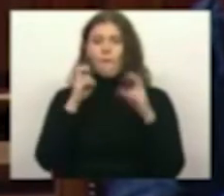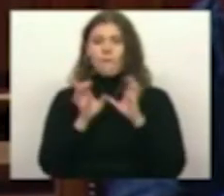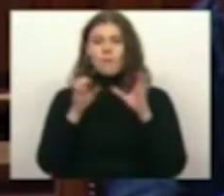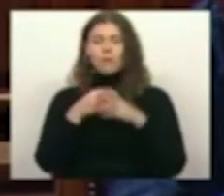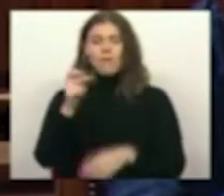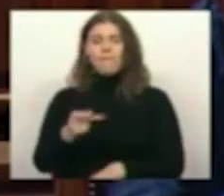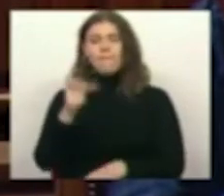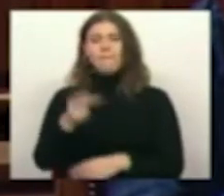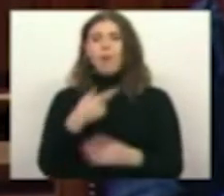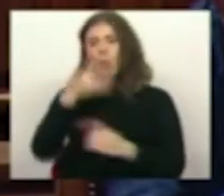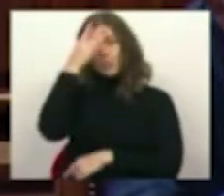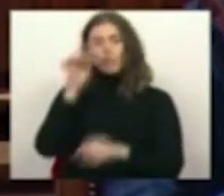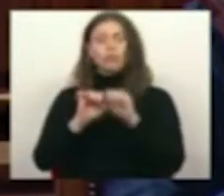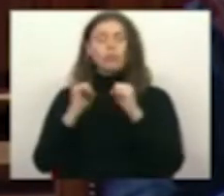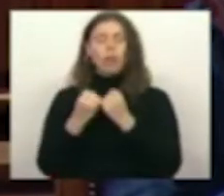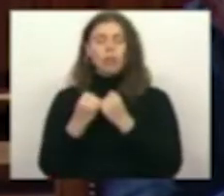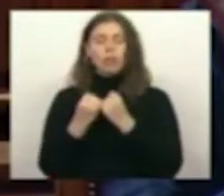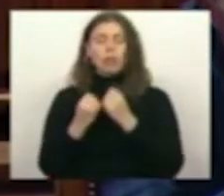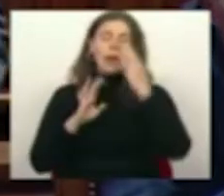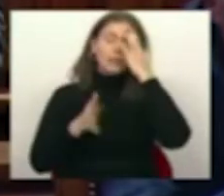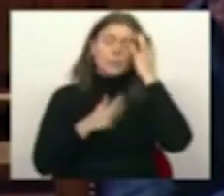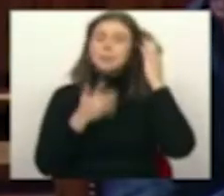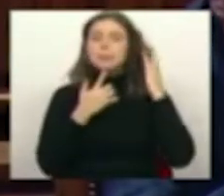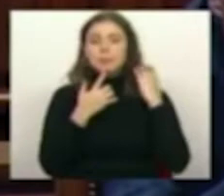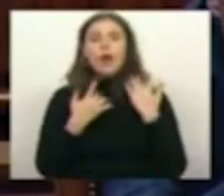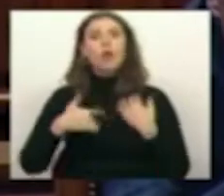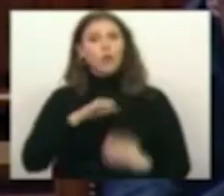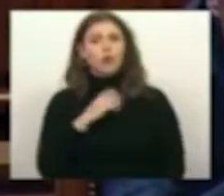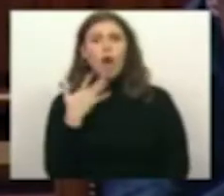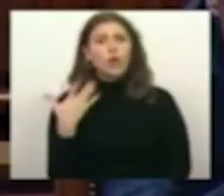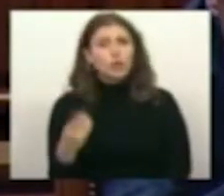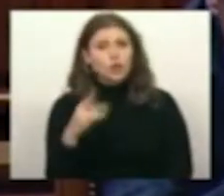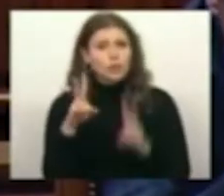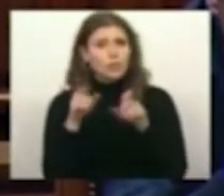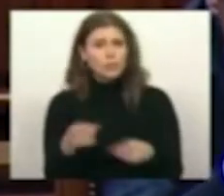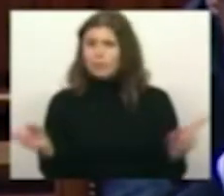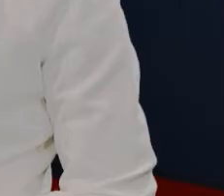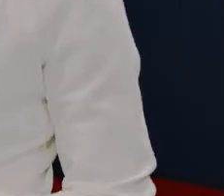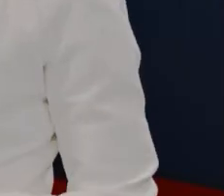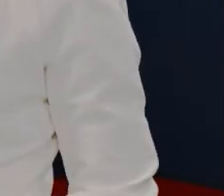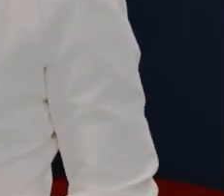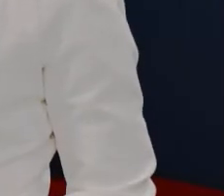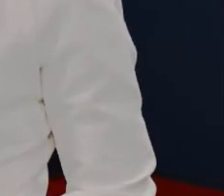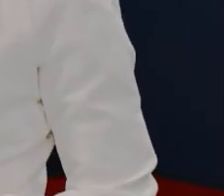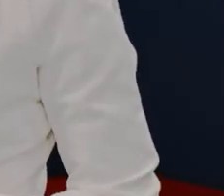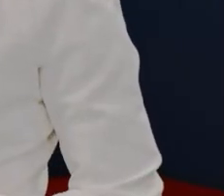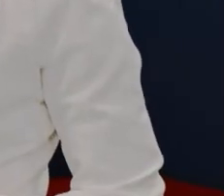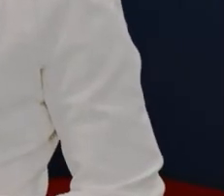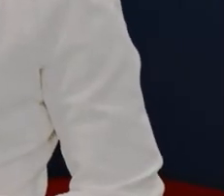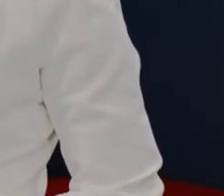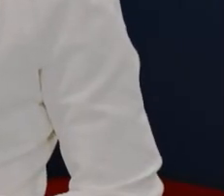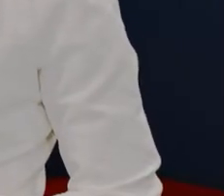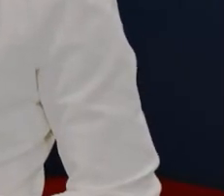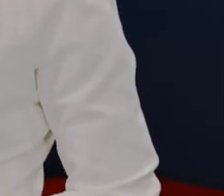Conselho Permanente de Concertação Social. E é preciso ter em conta que não estamos isolados nesta matéria. Em Portugal, uma delegação